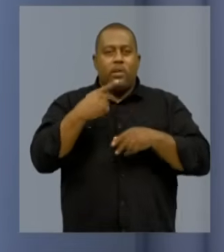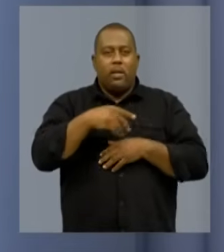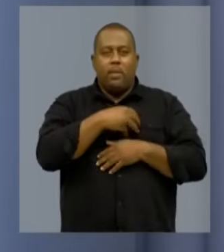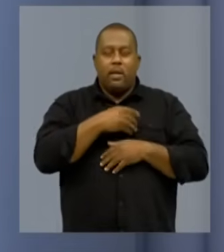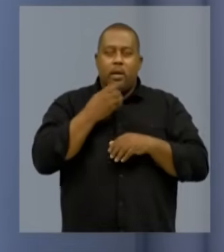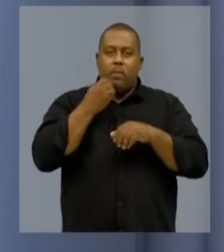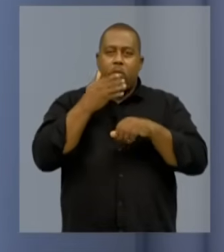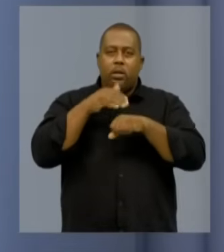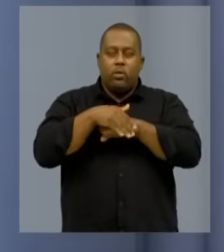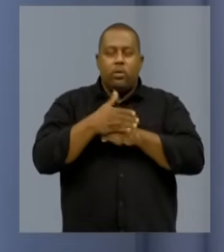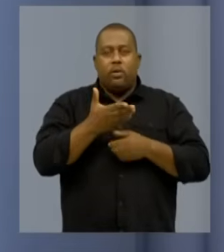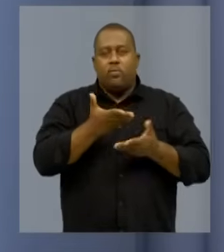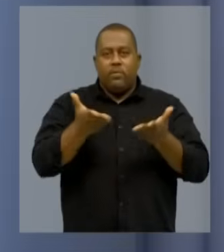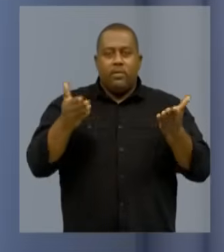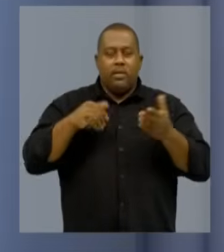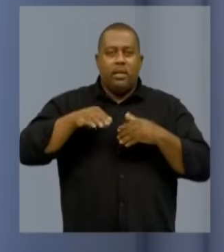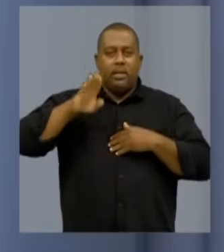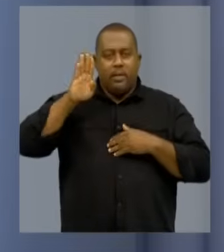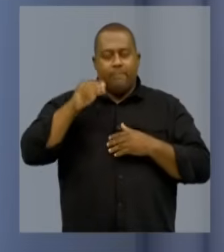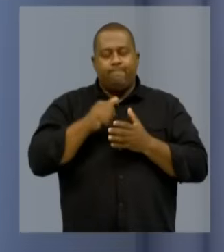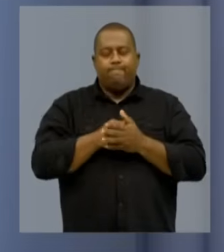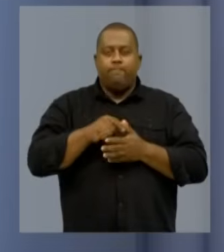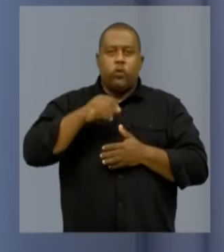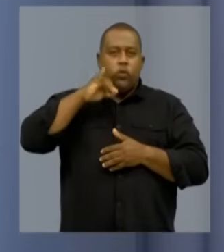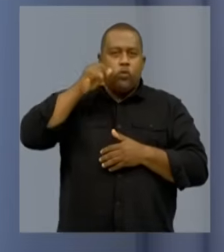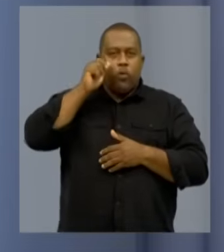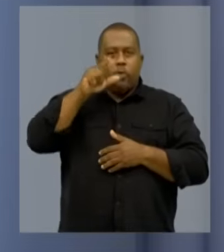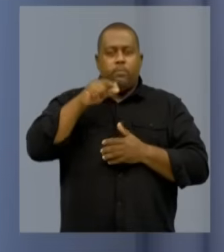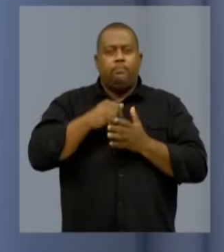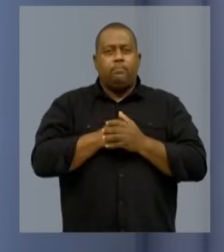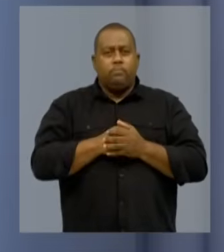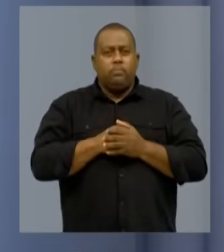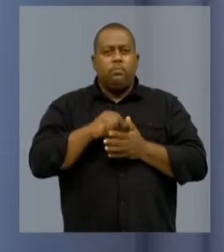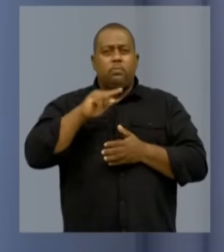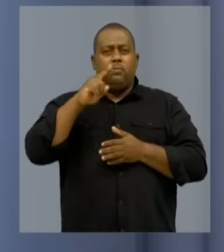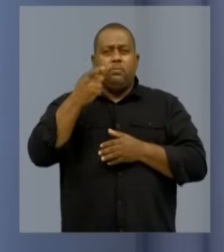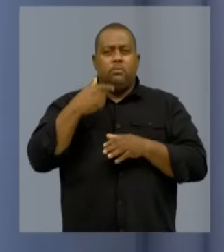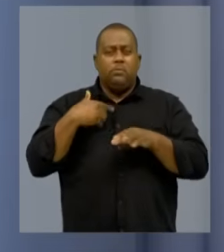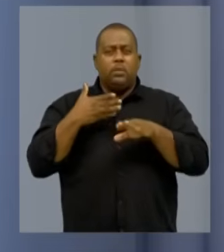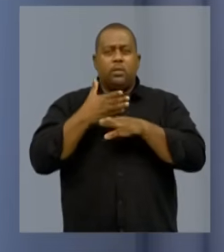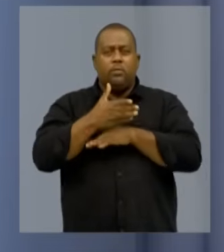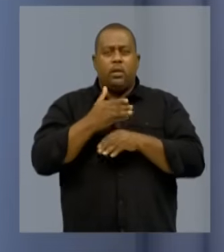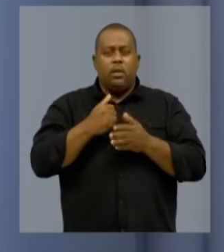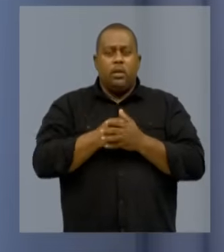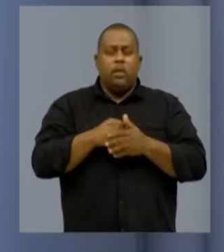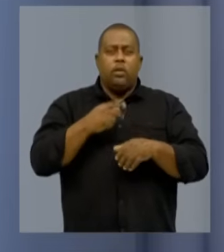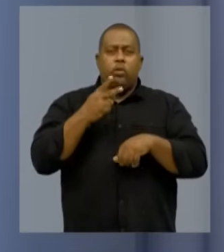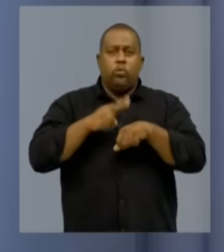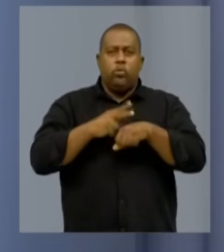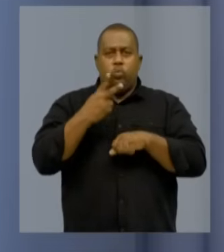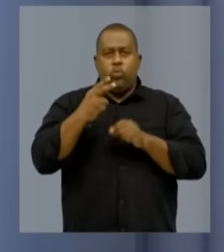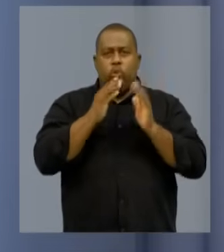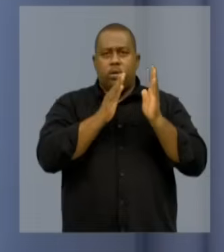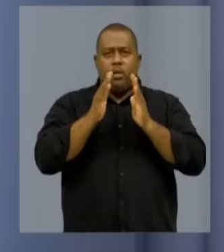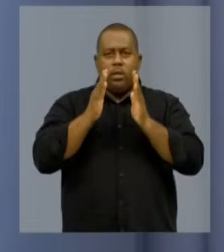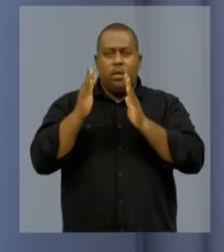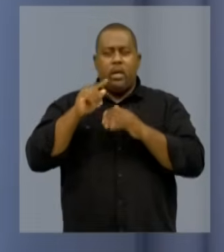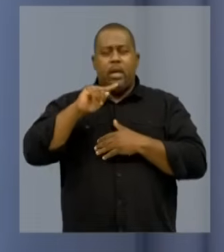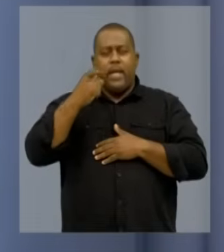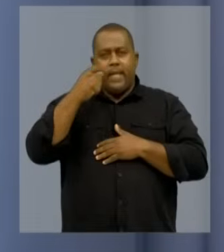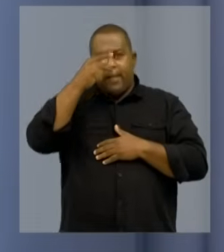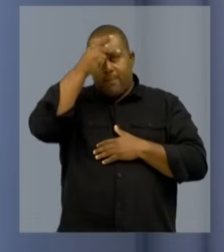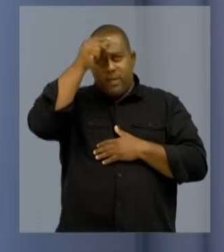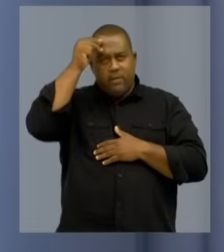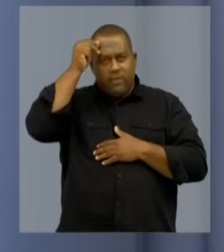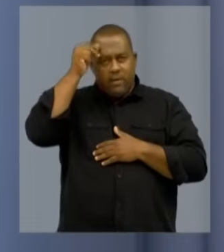candidatos. Candidato João Roma, o senhor esteve participando nas duas gestões do ex-prefeito